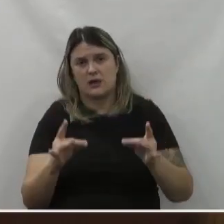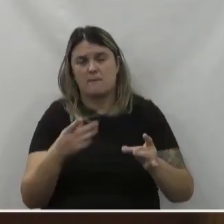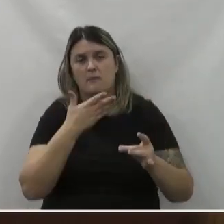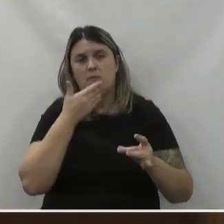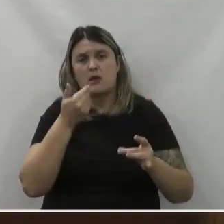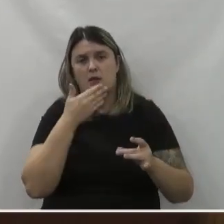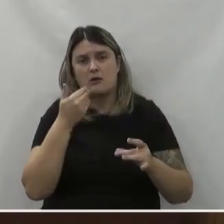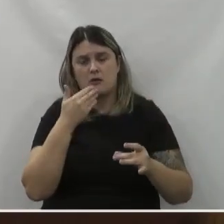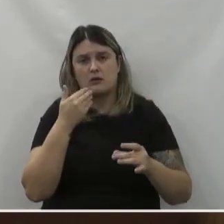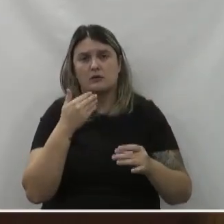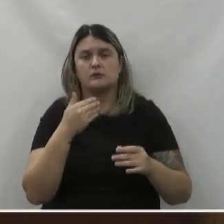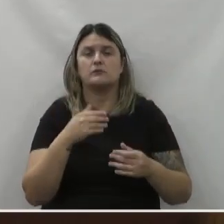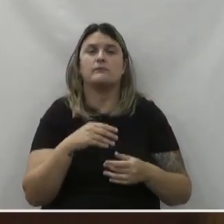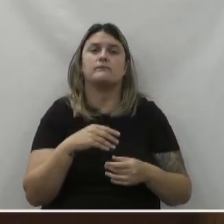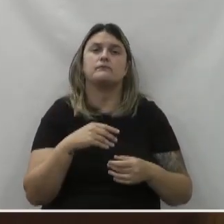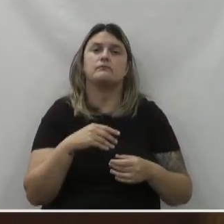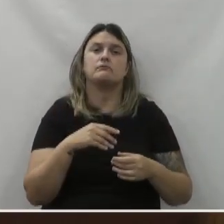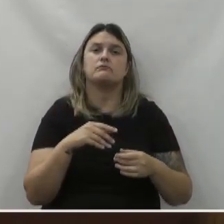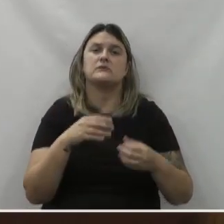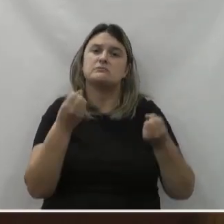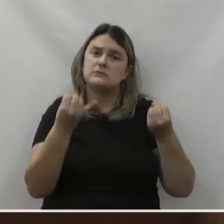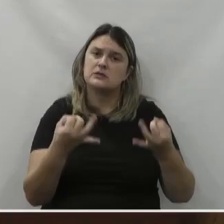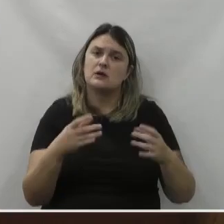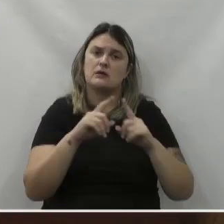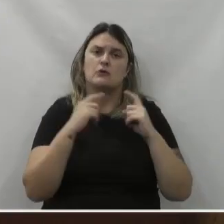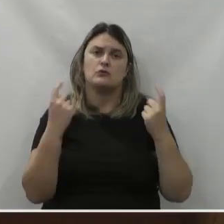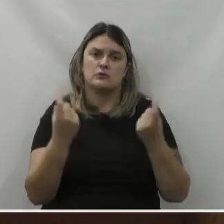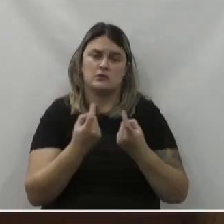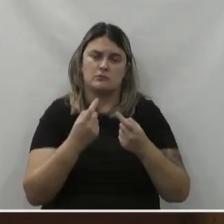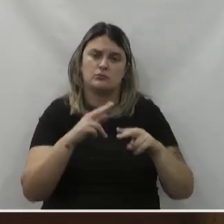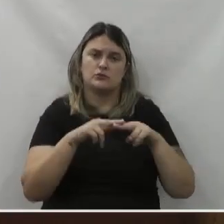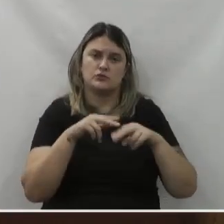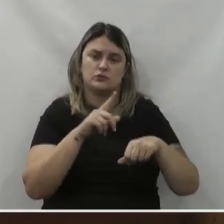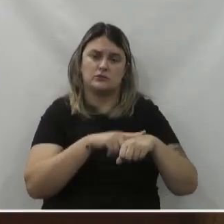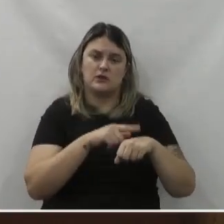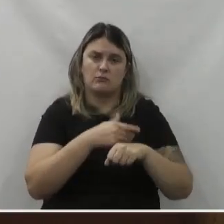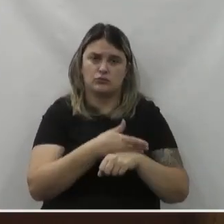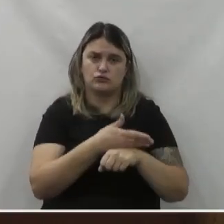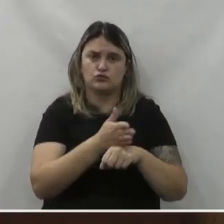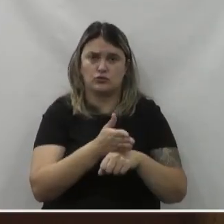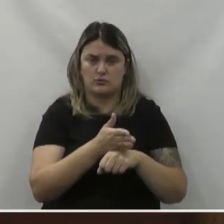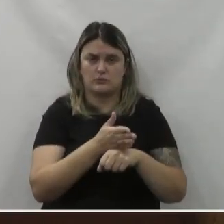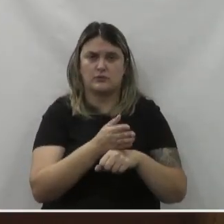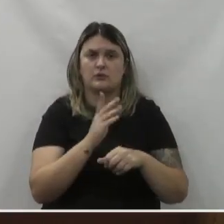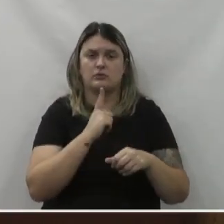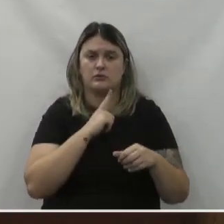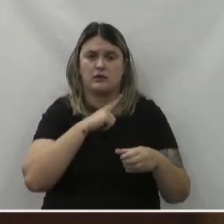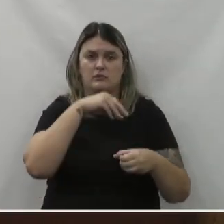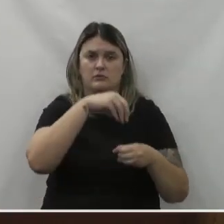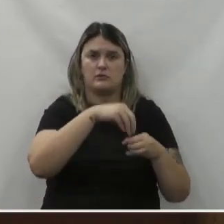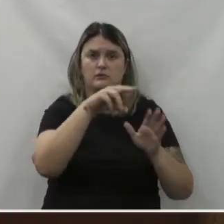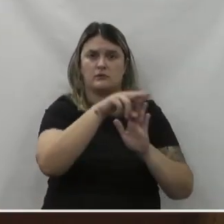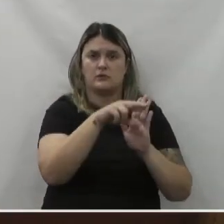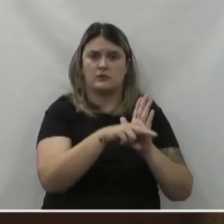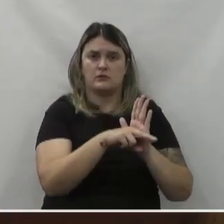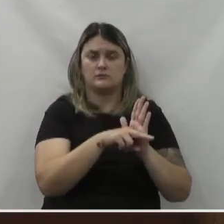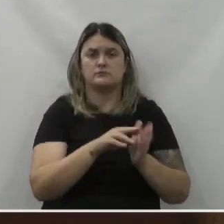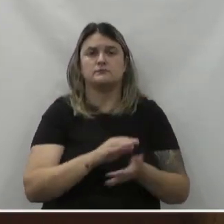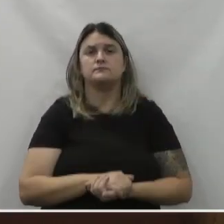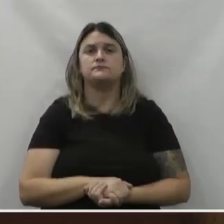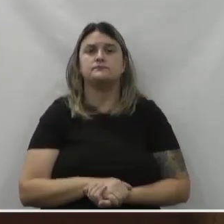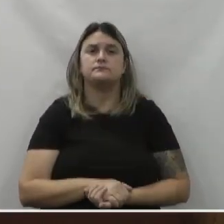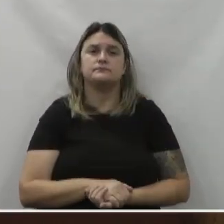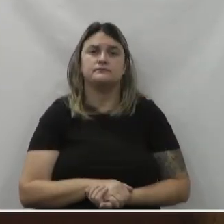falado durante a sessão. Então, o tempo aí passa e isso é previsto no regimento interno. Tá